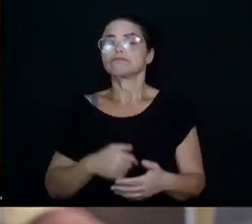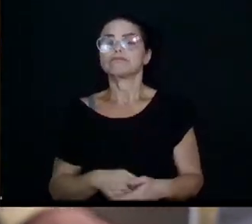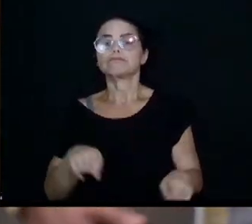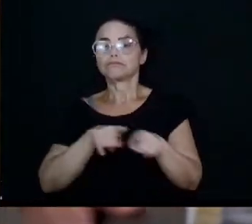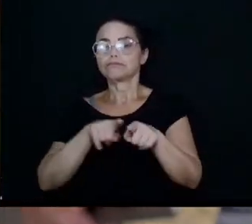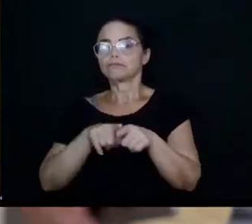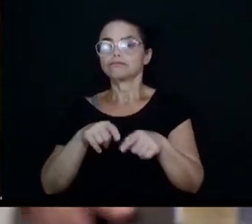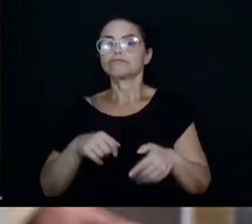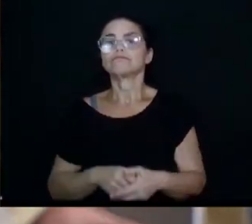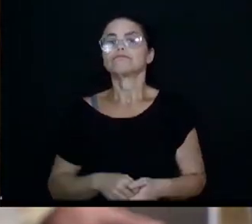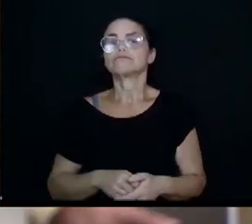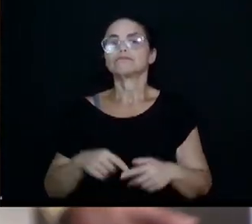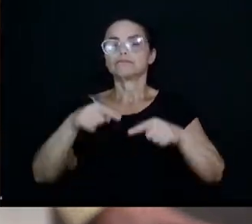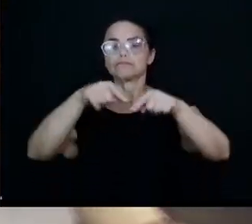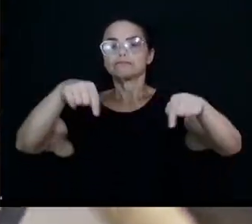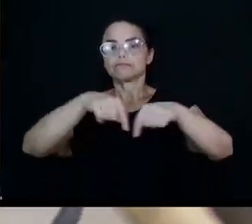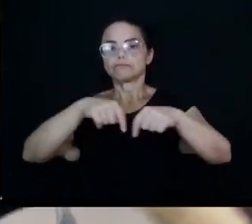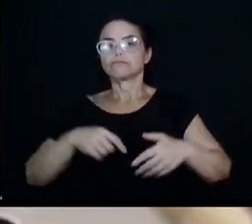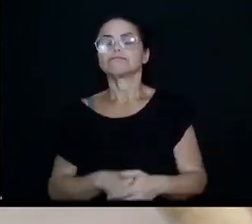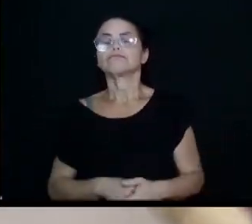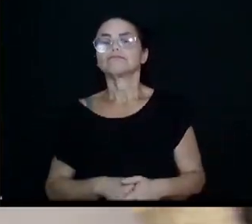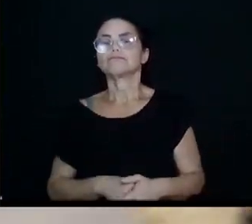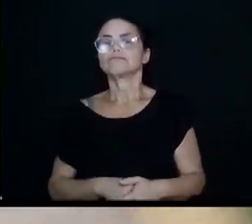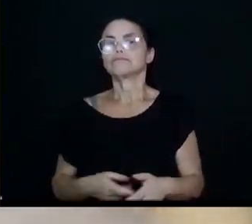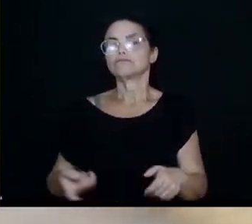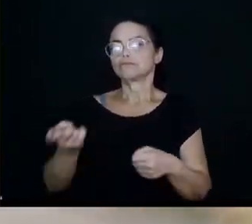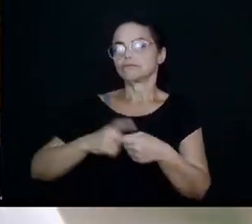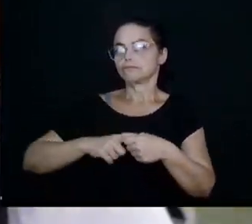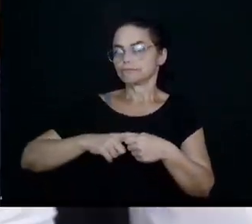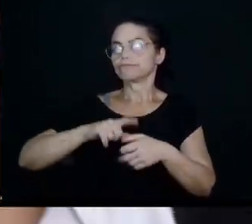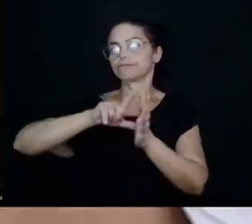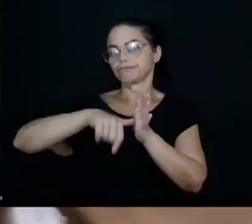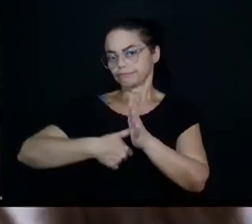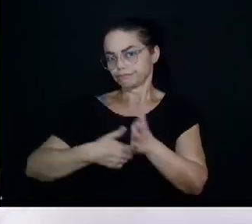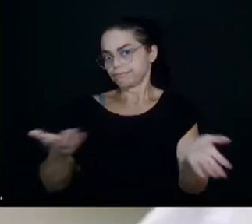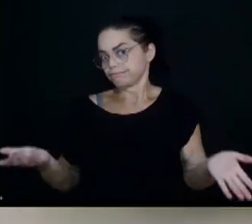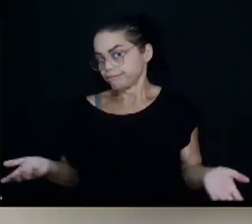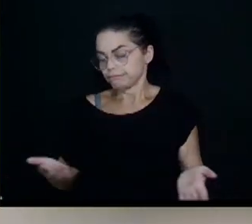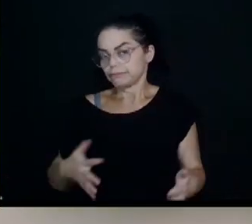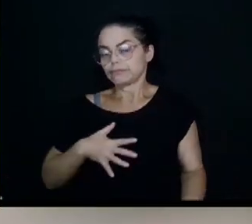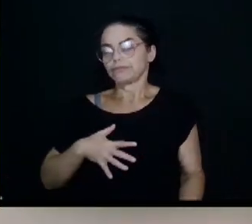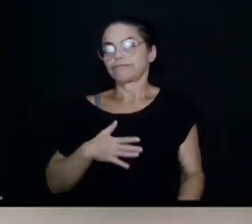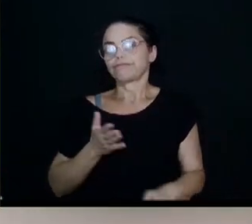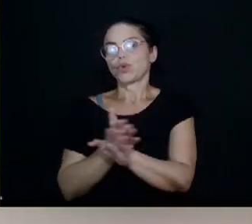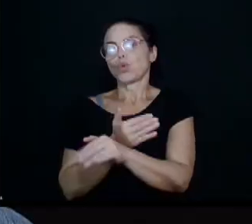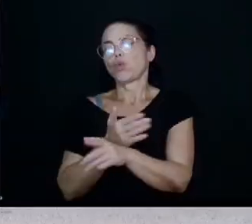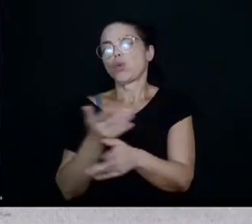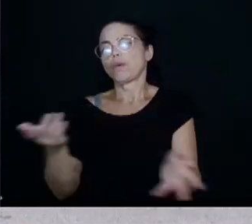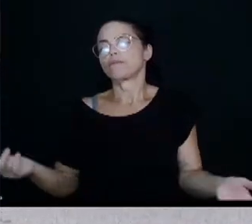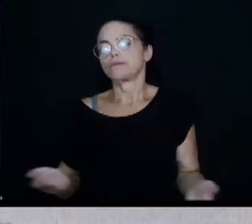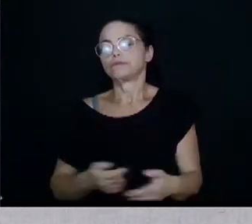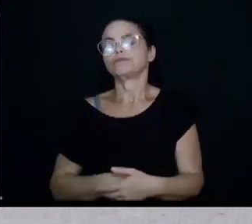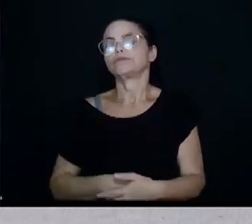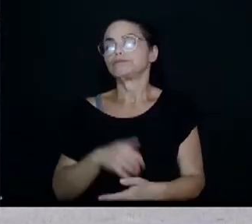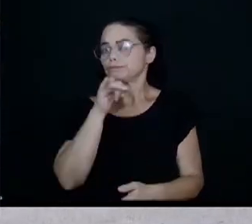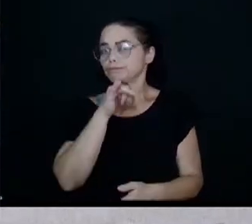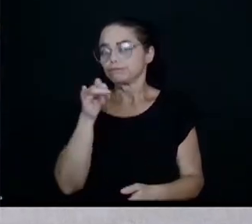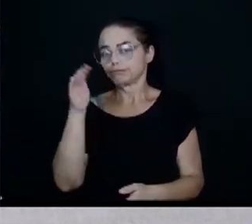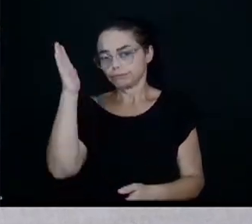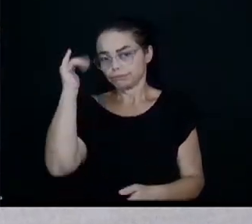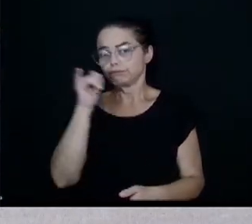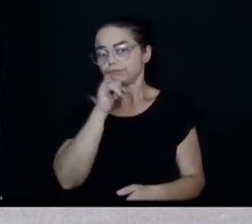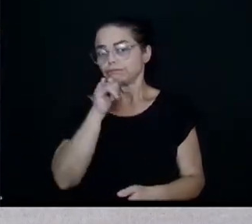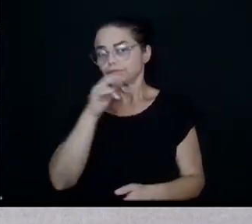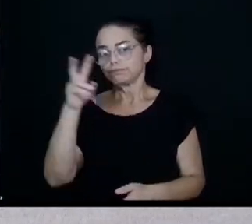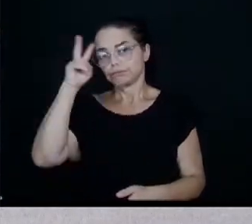de aula. Tá? Para a pessoa não chegar, para ela não chegar de paraquedas isso, assim, né? Já sabe, por exemplo, que na segunda-feira ela vai ter disciplina tal